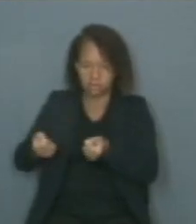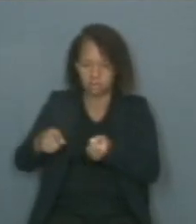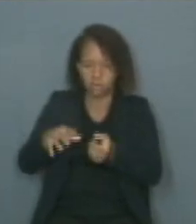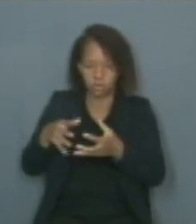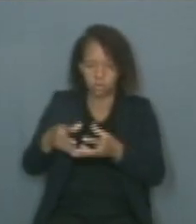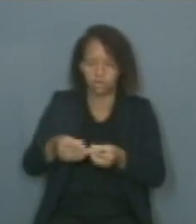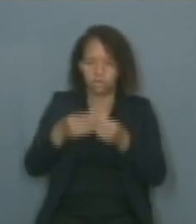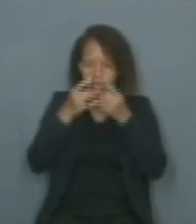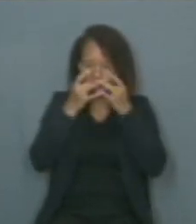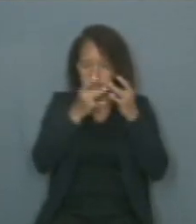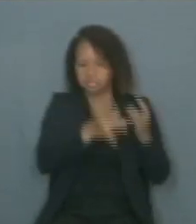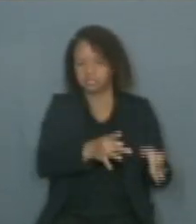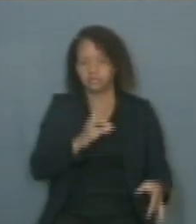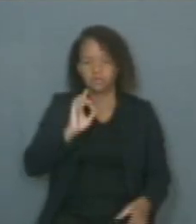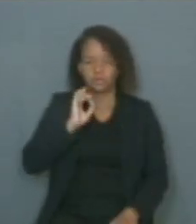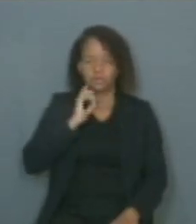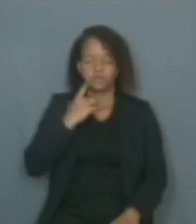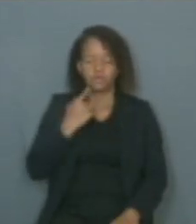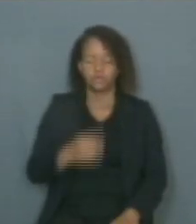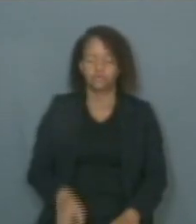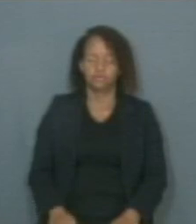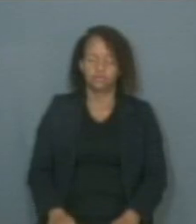Todas jogadas no lixo.